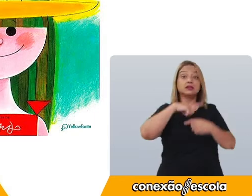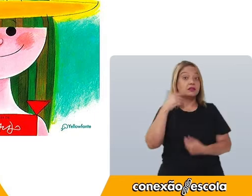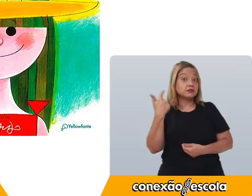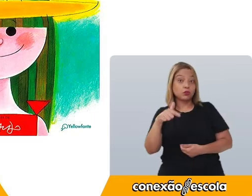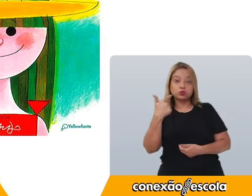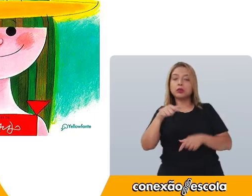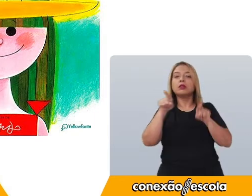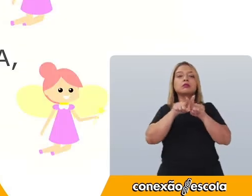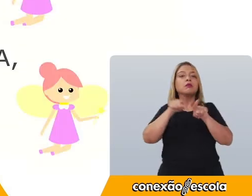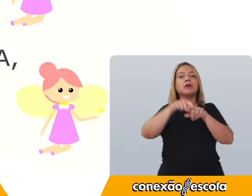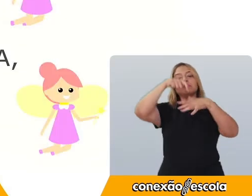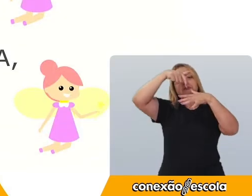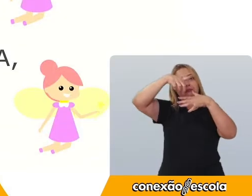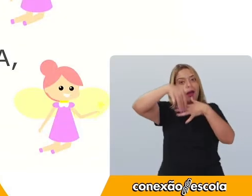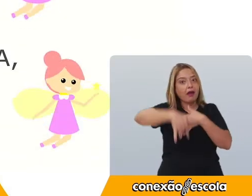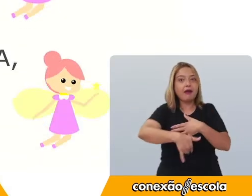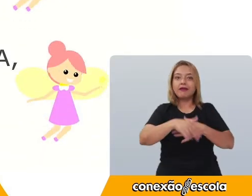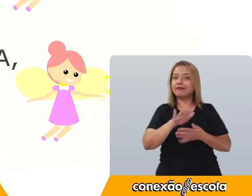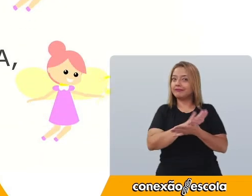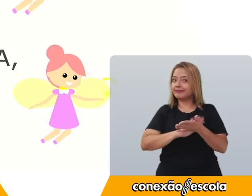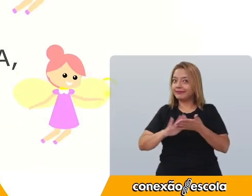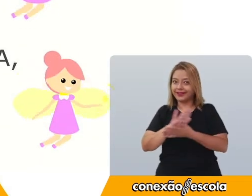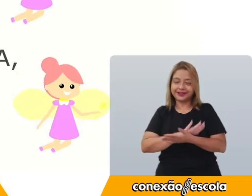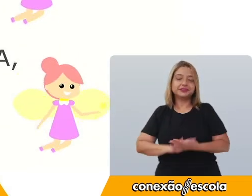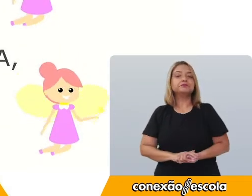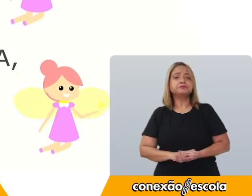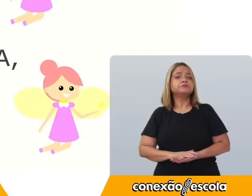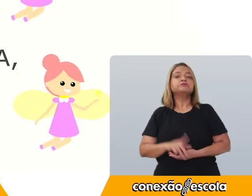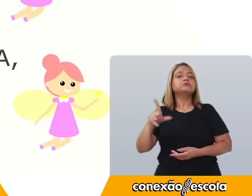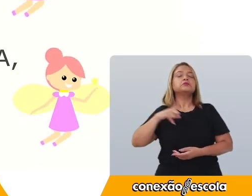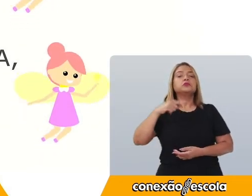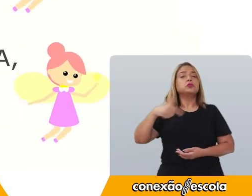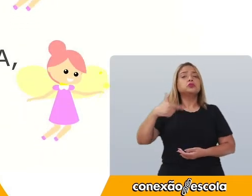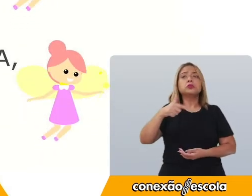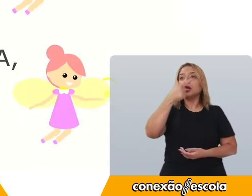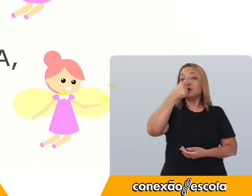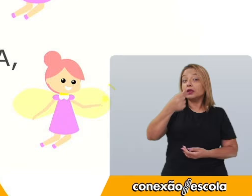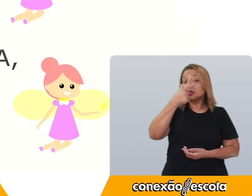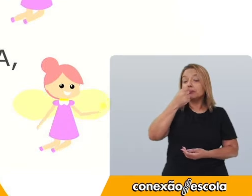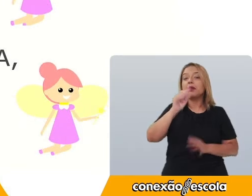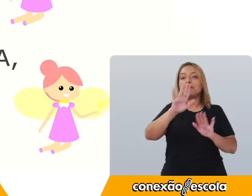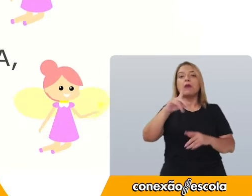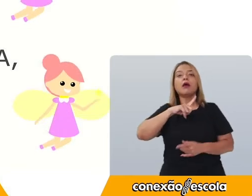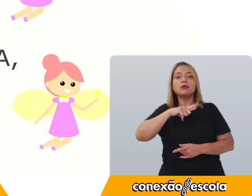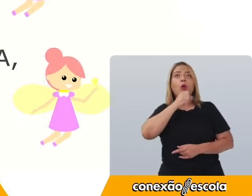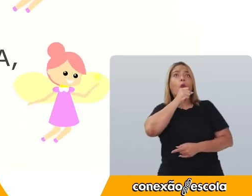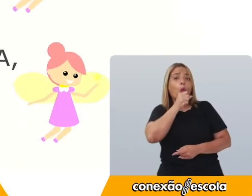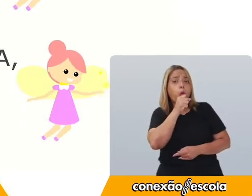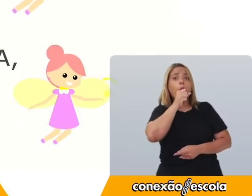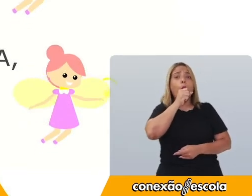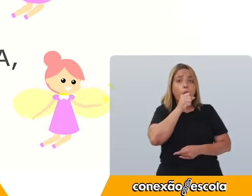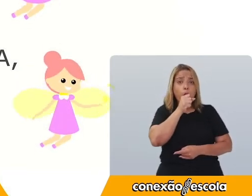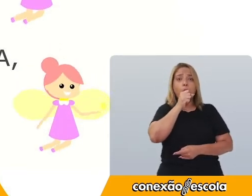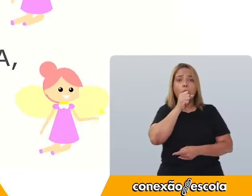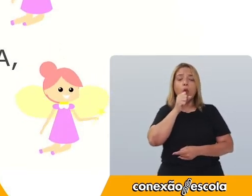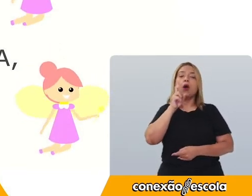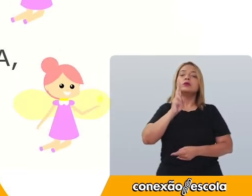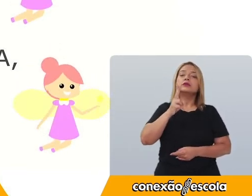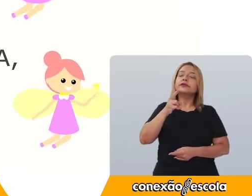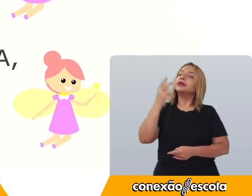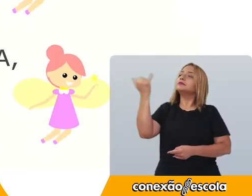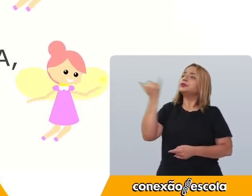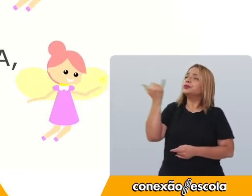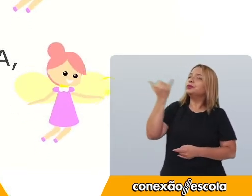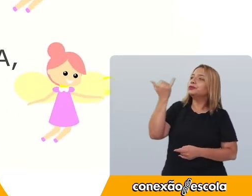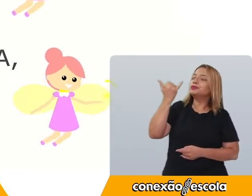nem descia. Não estava resfriada, mas tossia. Ouvia conto de